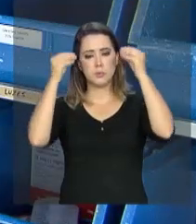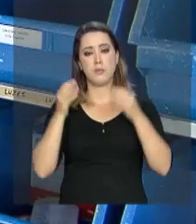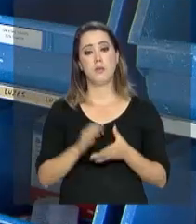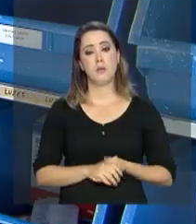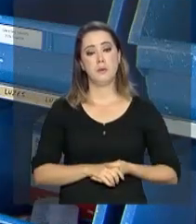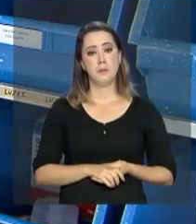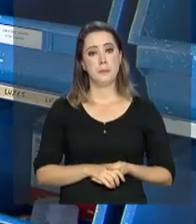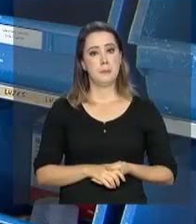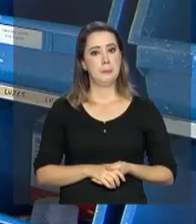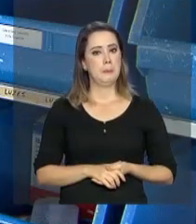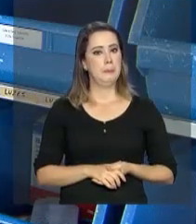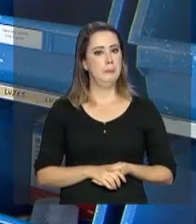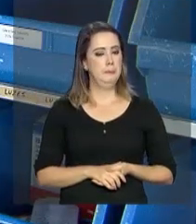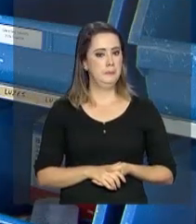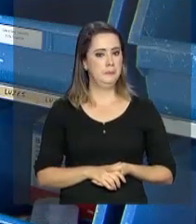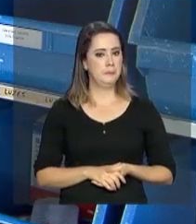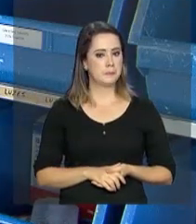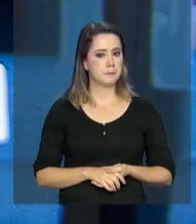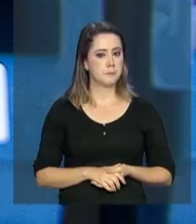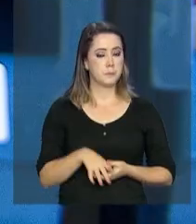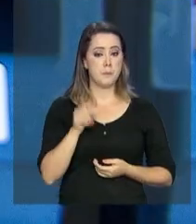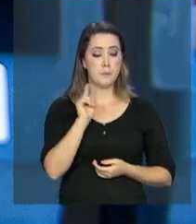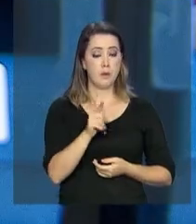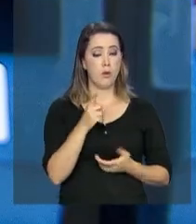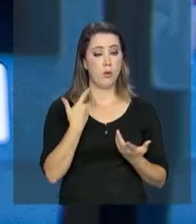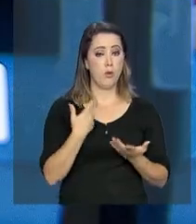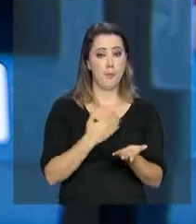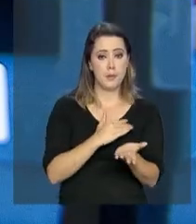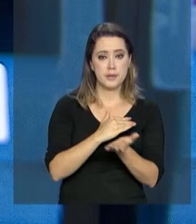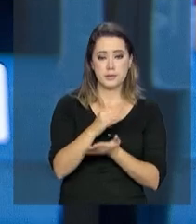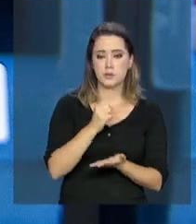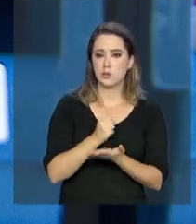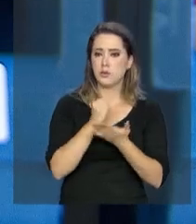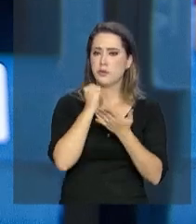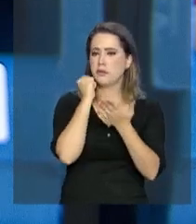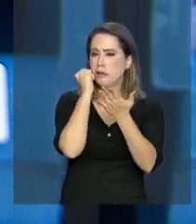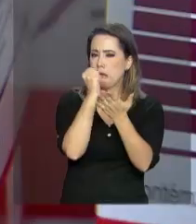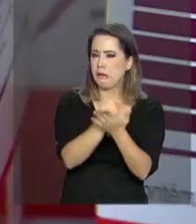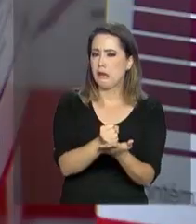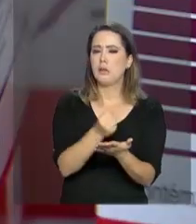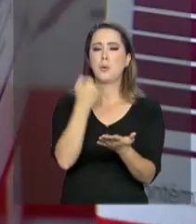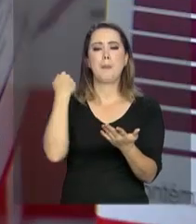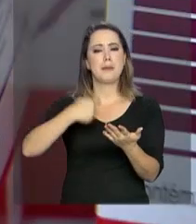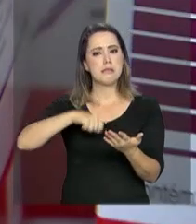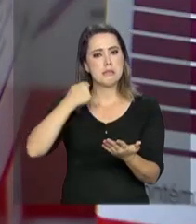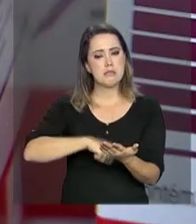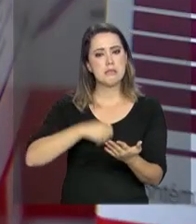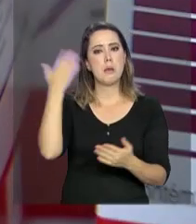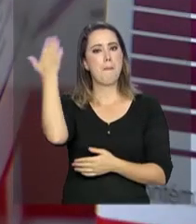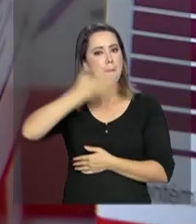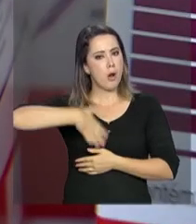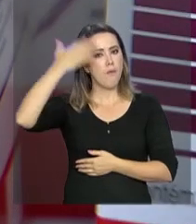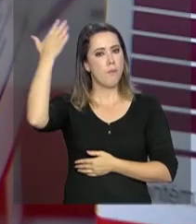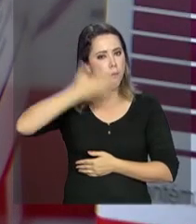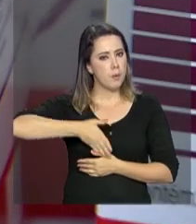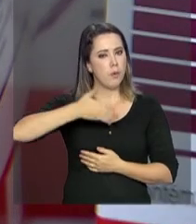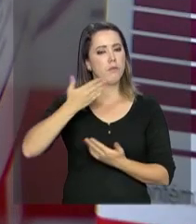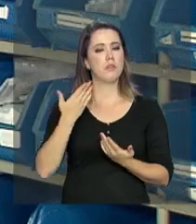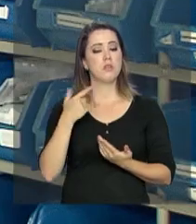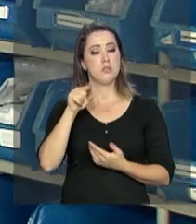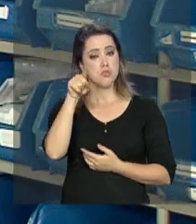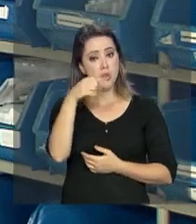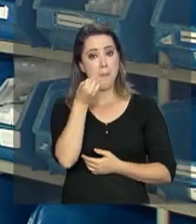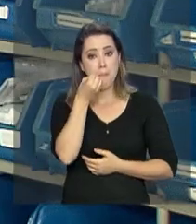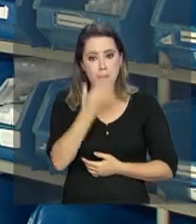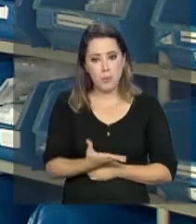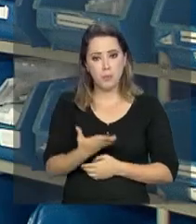o medicamento comece a ser oferecido pelo sus ele precisa passar por uma série de etapas que buscam comprovar sua eficácia benefícios